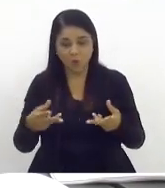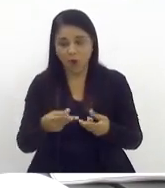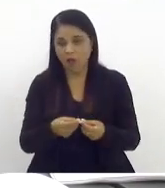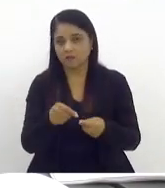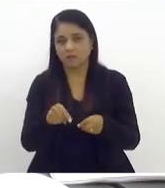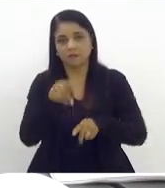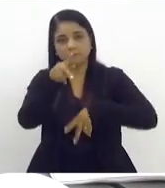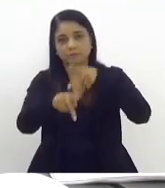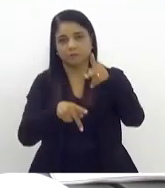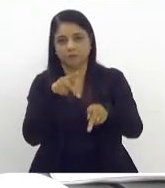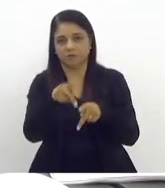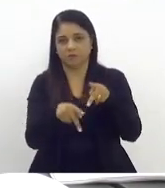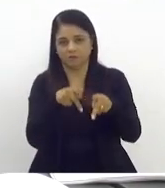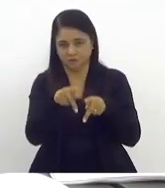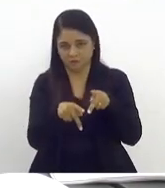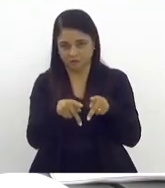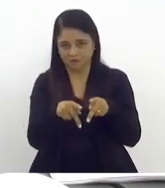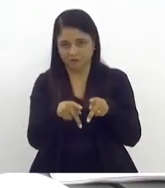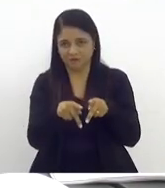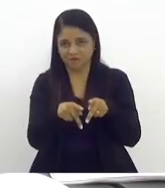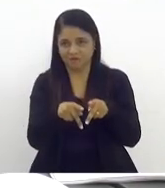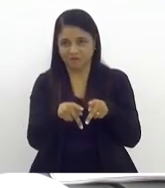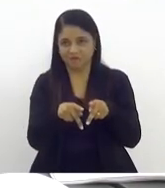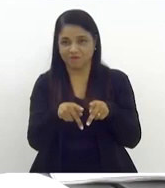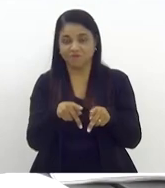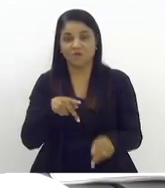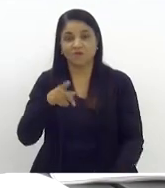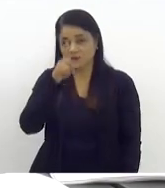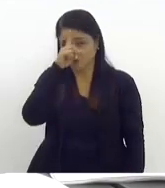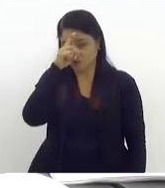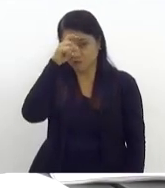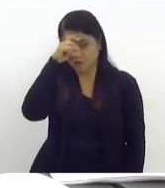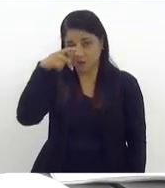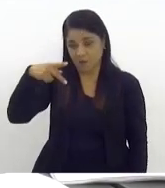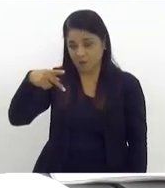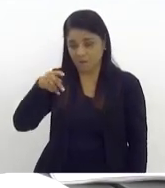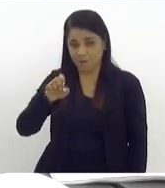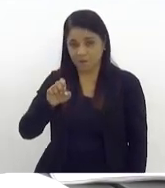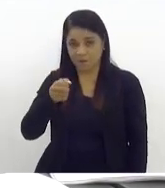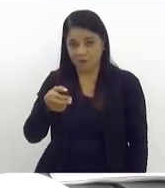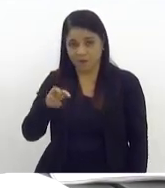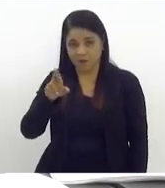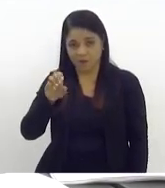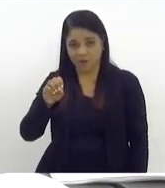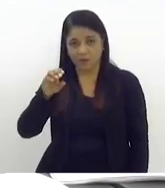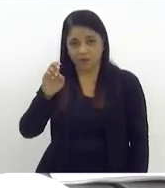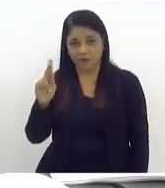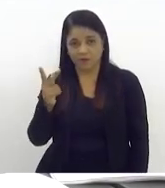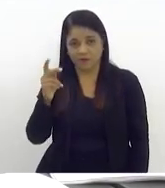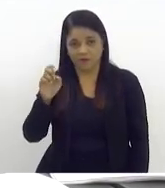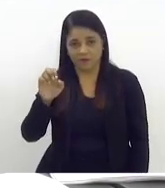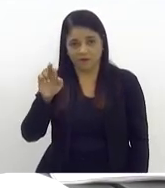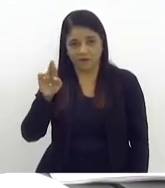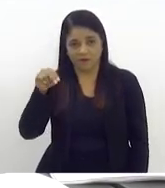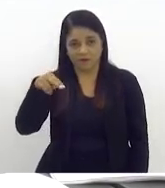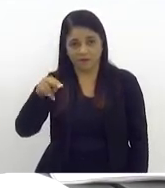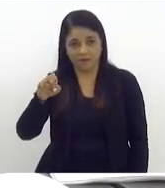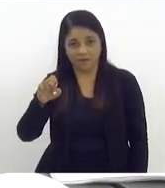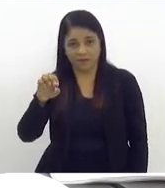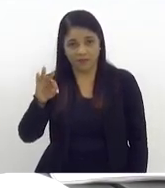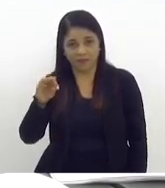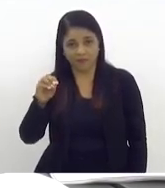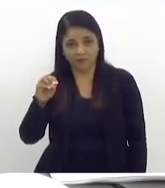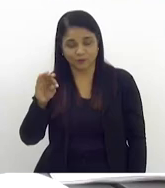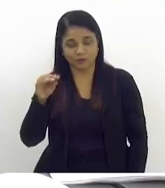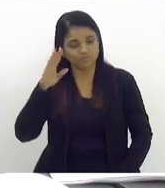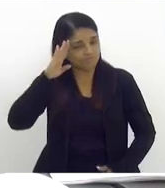população. O Hospital Universitário Pedro Ernesto cumpre um papel fundamental no sistema de saúde do Estado do Rio de Janeiro. Então, como é que isso não pode